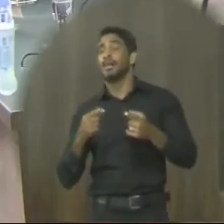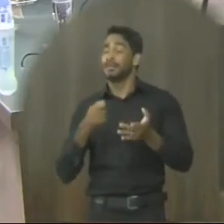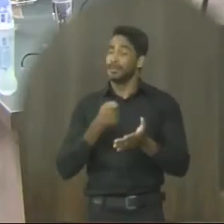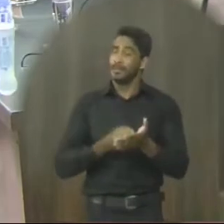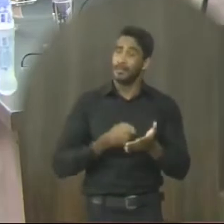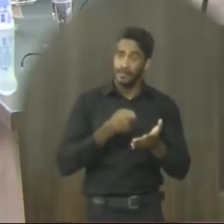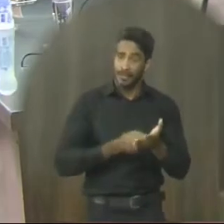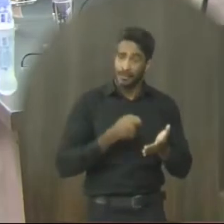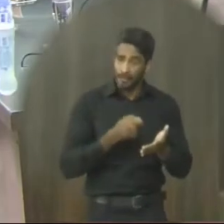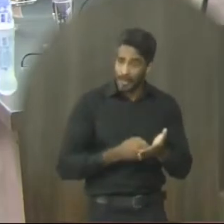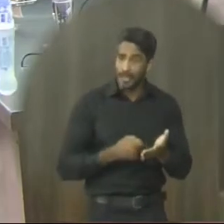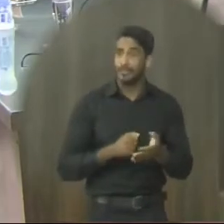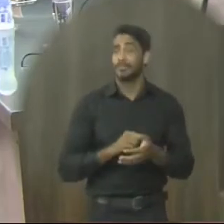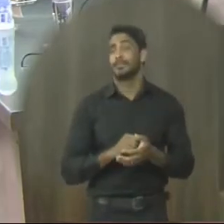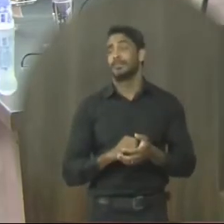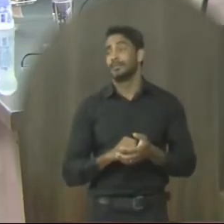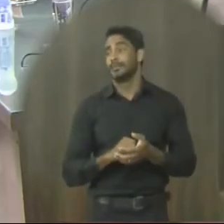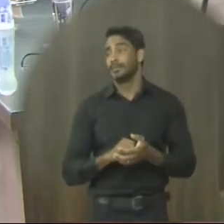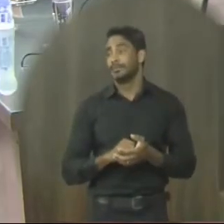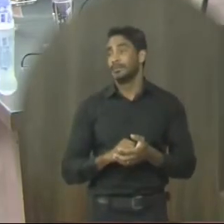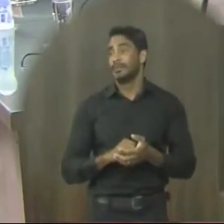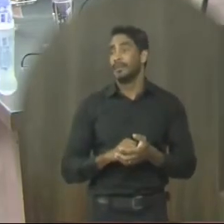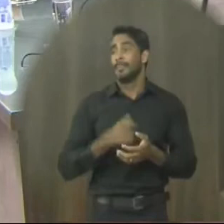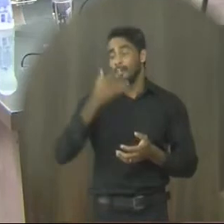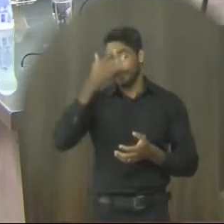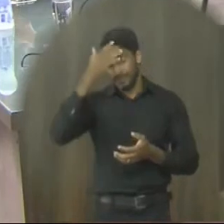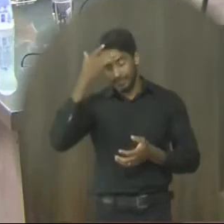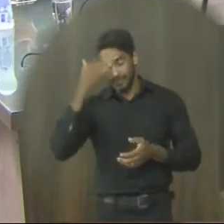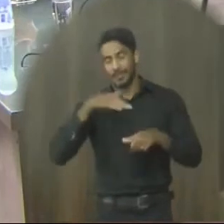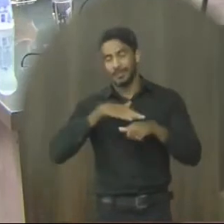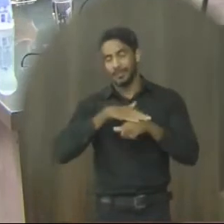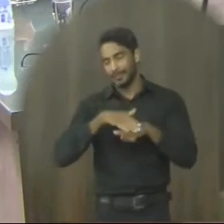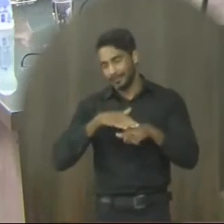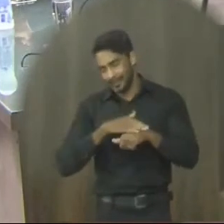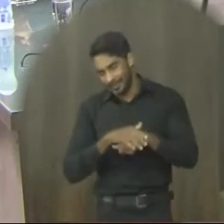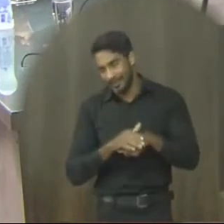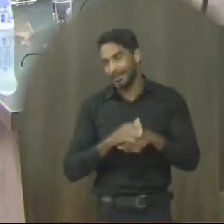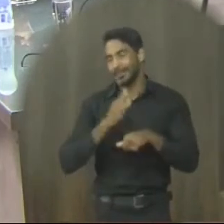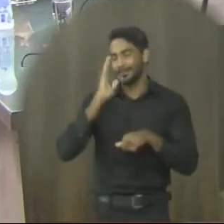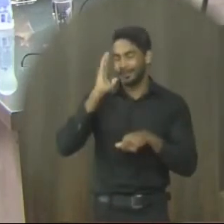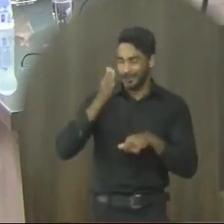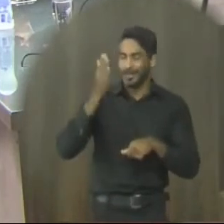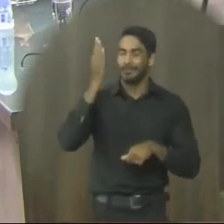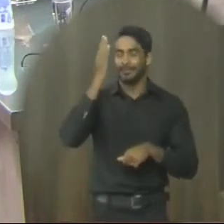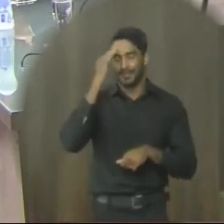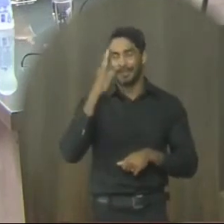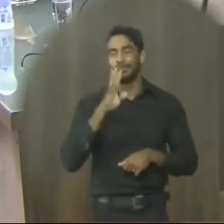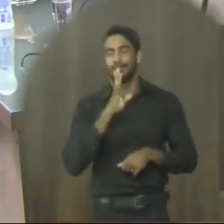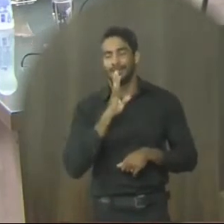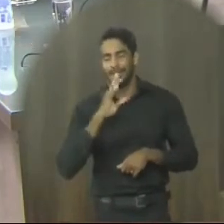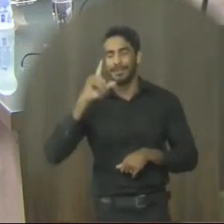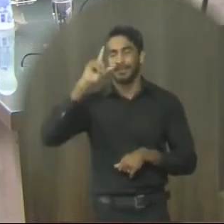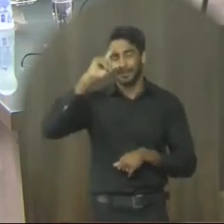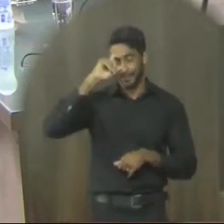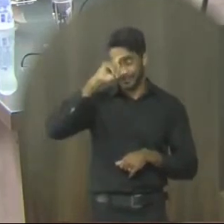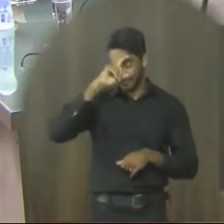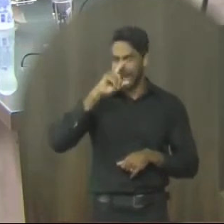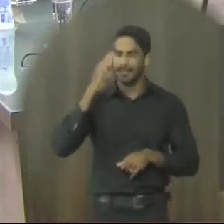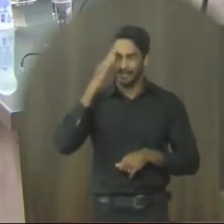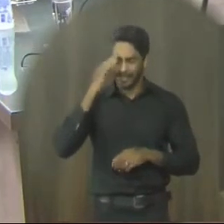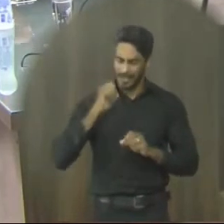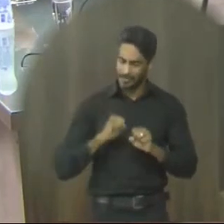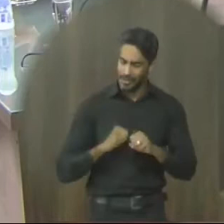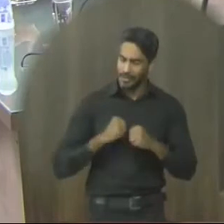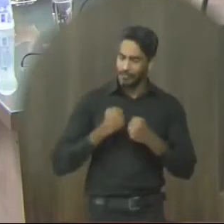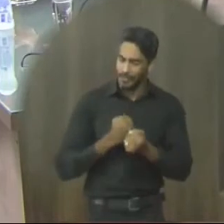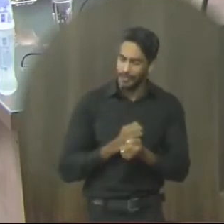cobrado, pessoal, eu tenho conversado direto, nós reconhecemos a dificuldade, mas sabemos do empenho do secretário Ailson e